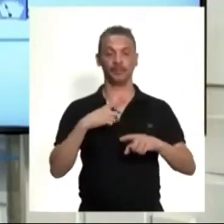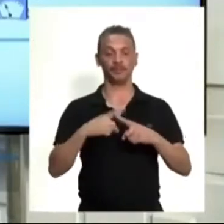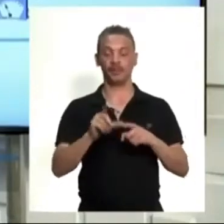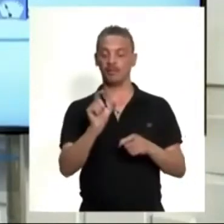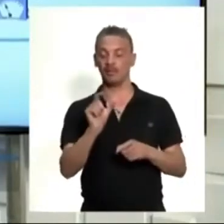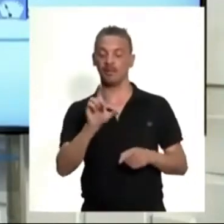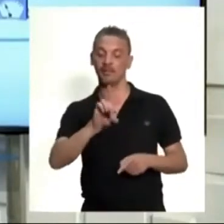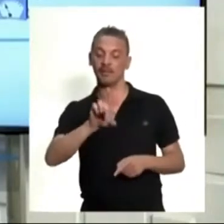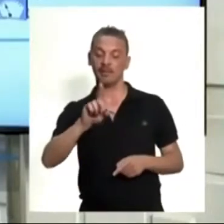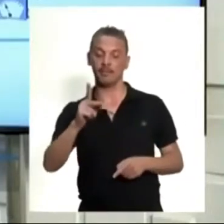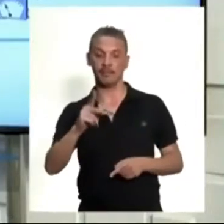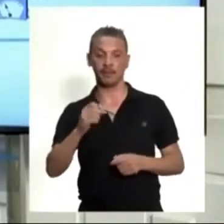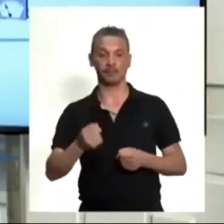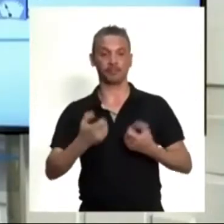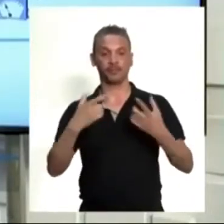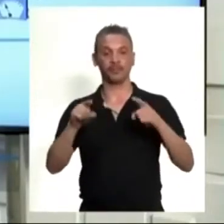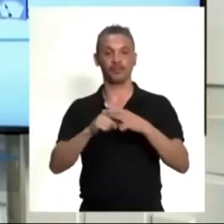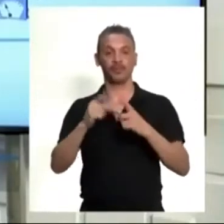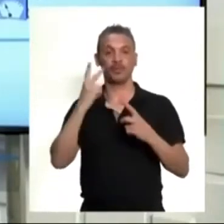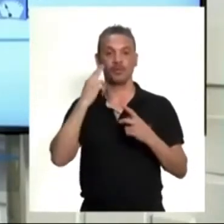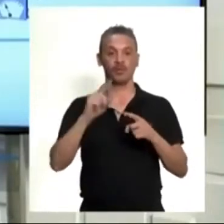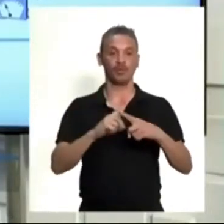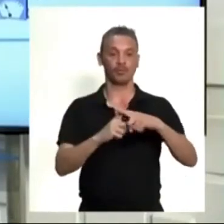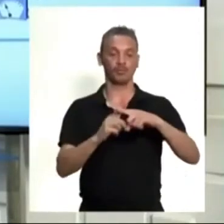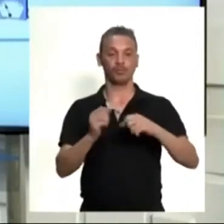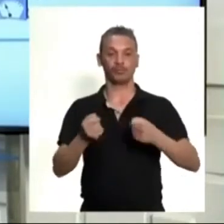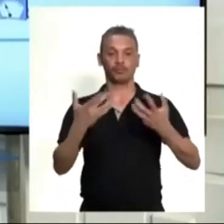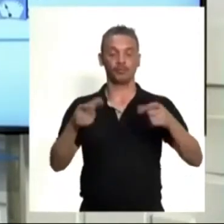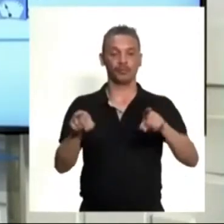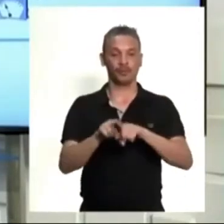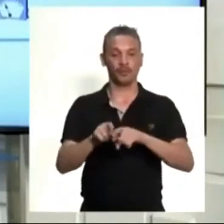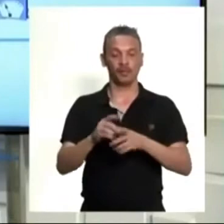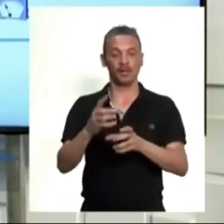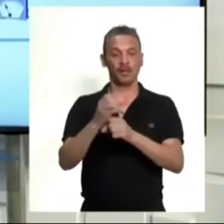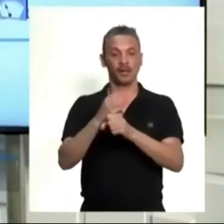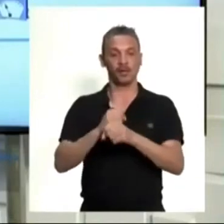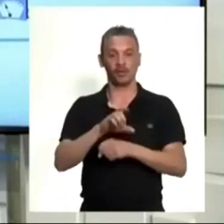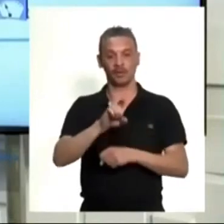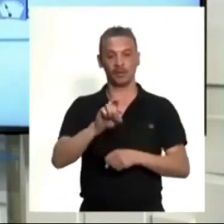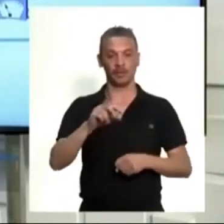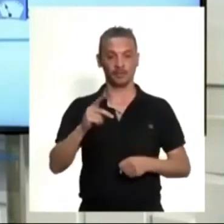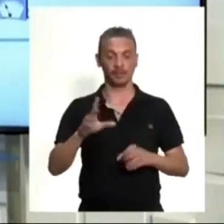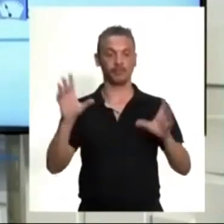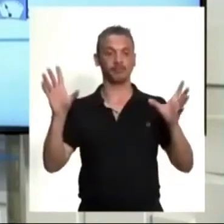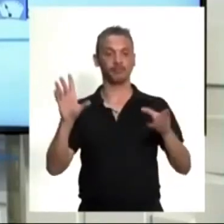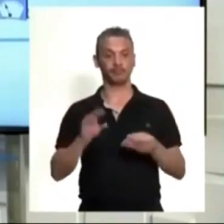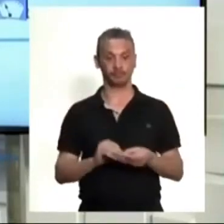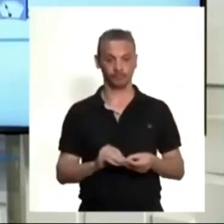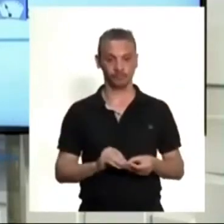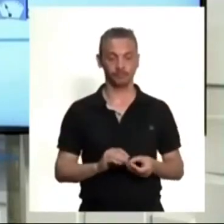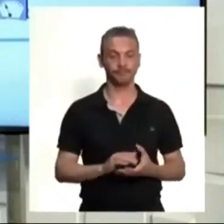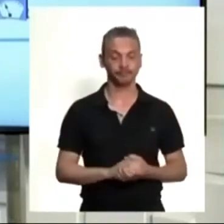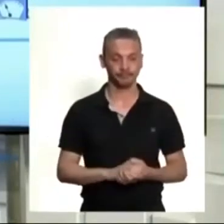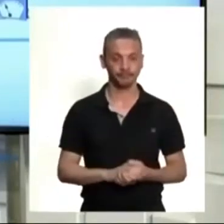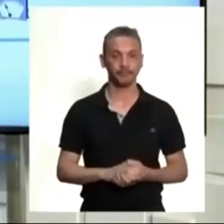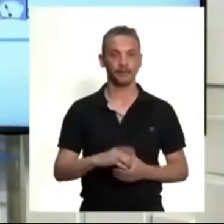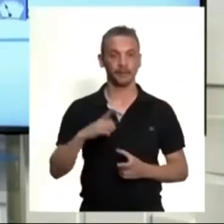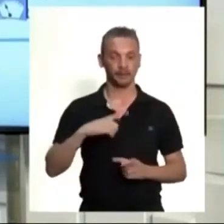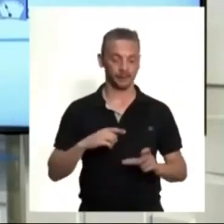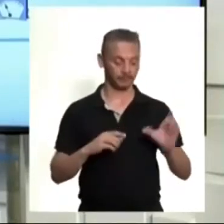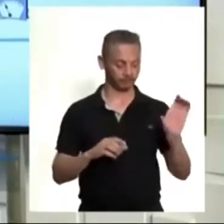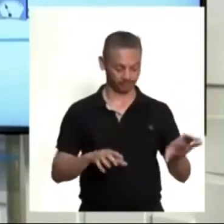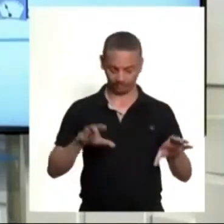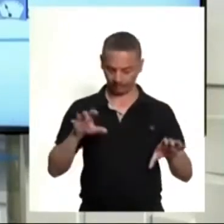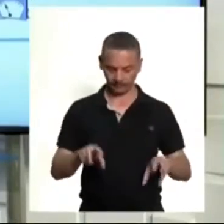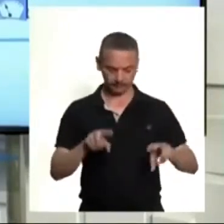positiva acontece a partir de uma reação espontânea. Então é assim que você calcula a DDP de uma pilha. Então, resumindo para você, você tem os dois potenciais,